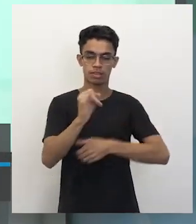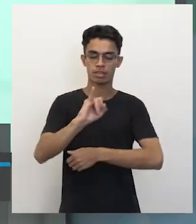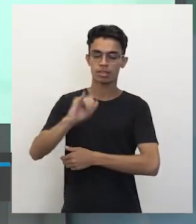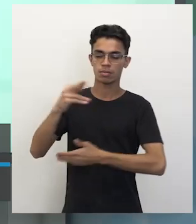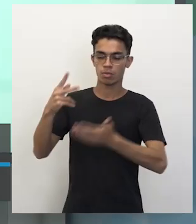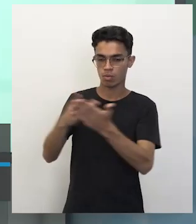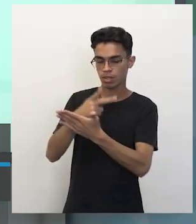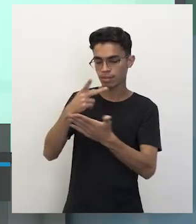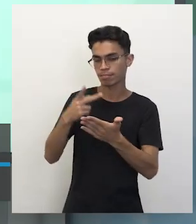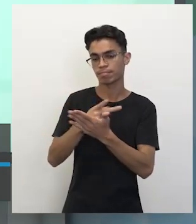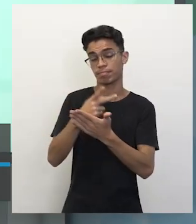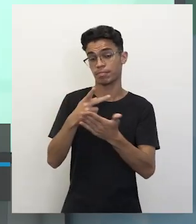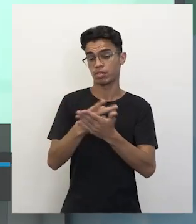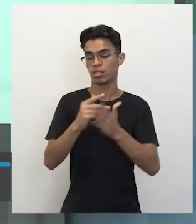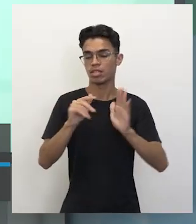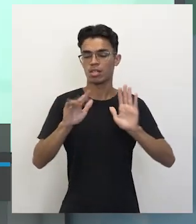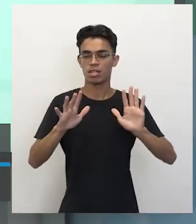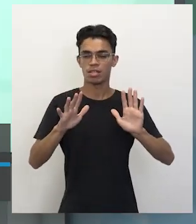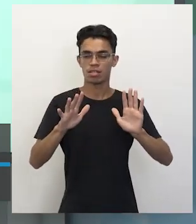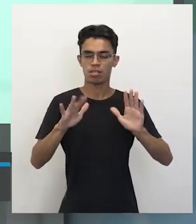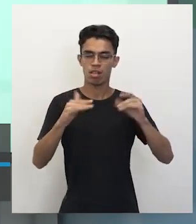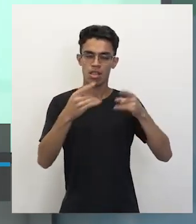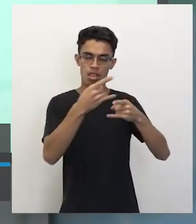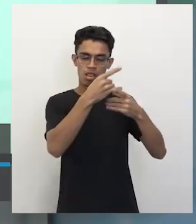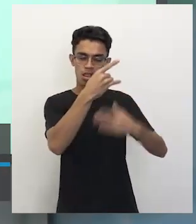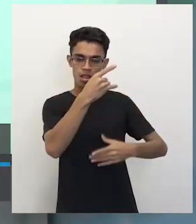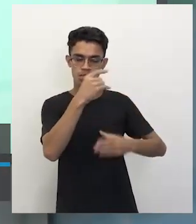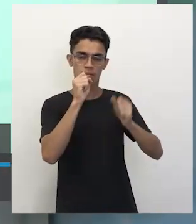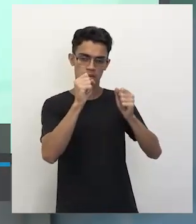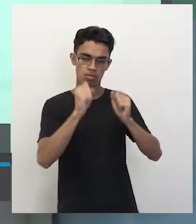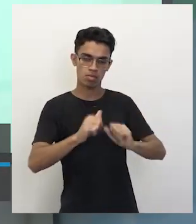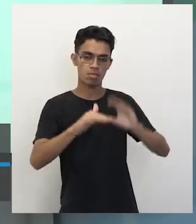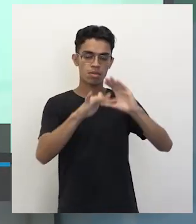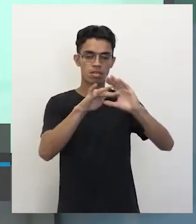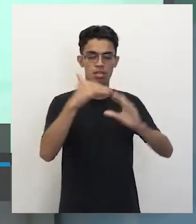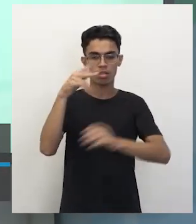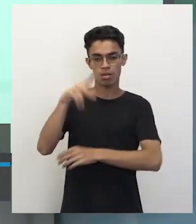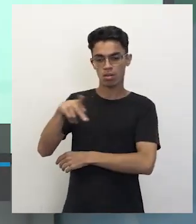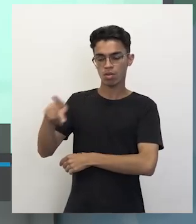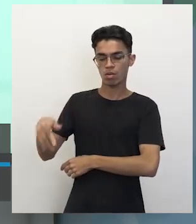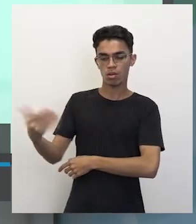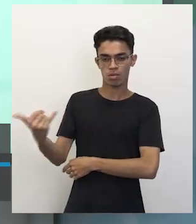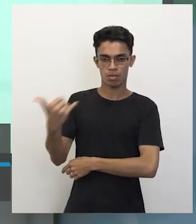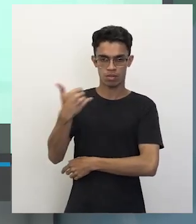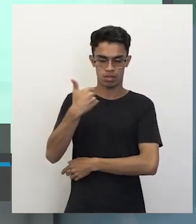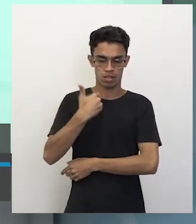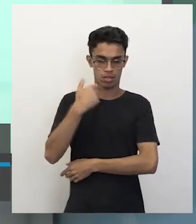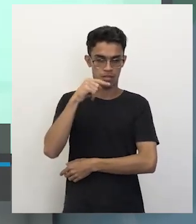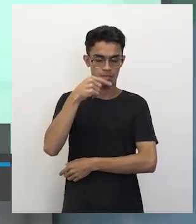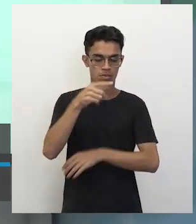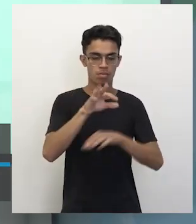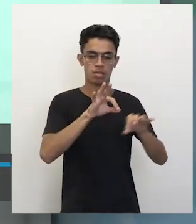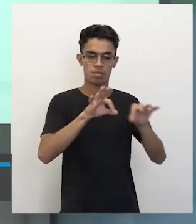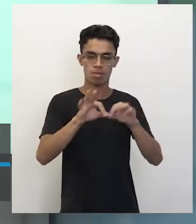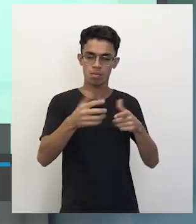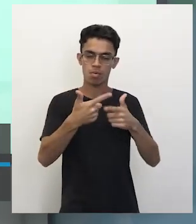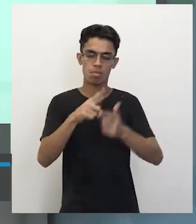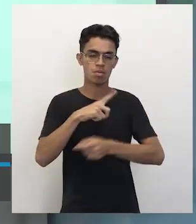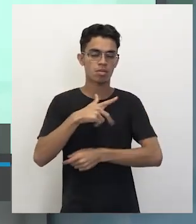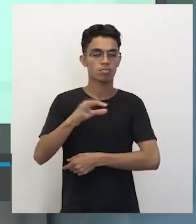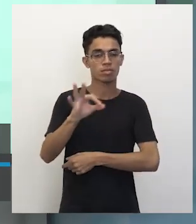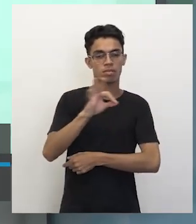aí, algum equívoco, não se acanhe em colocar aqui no chat, a professora fala para mim, eu me corrijo na hora, vocês sabem que eu não tenho esse problema, né?